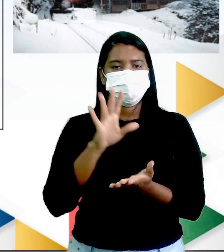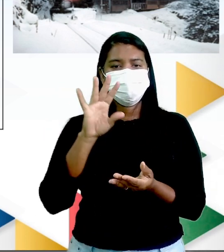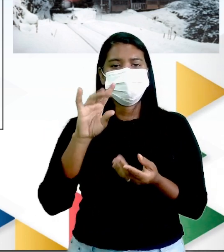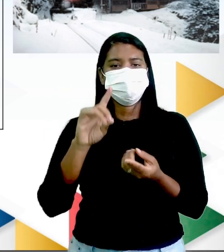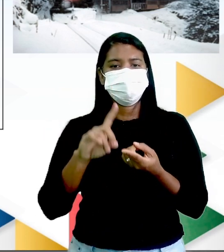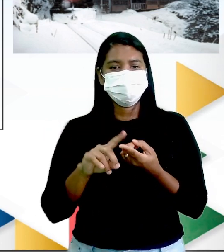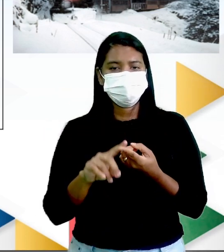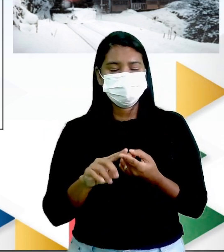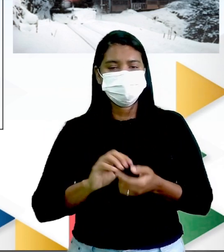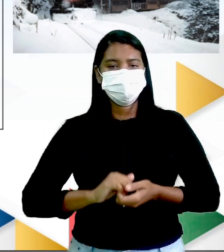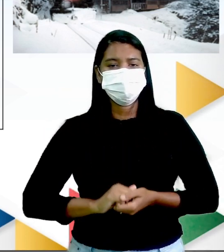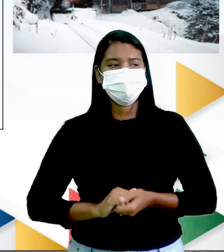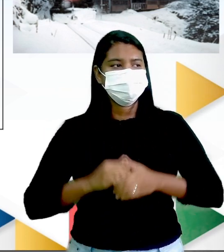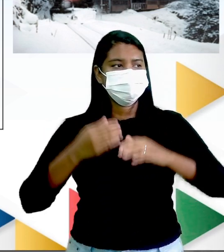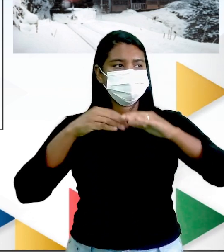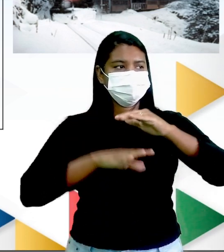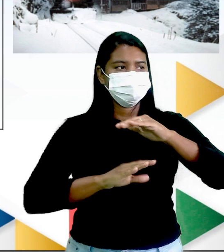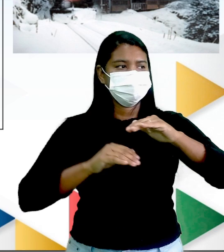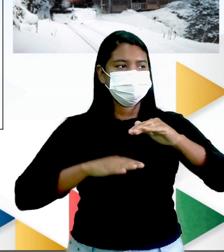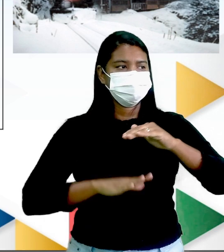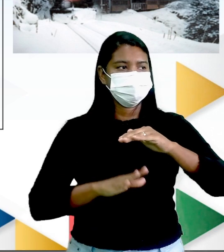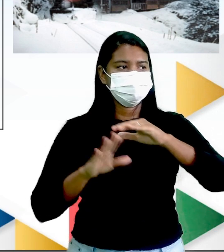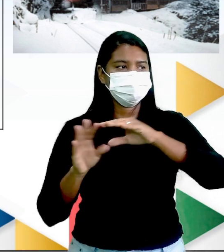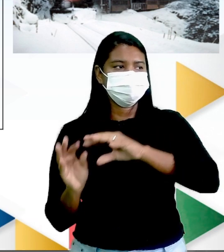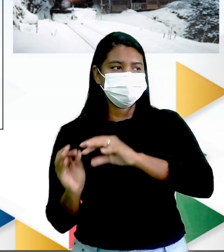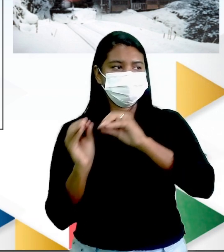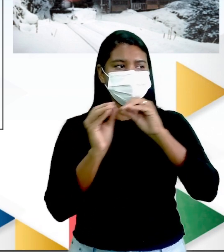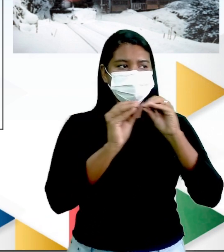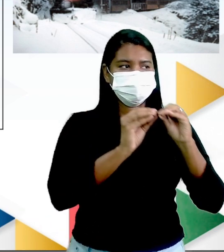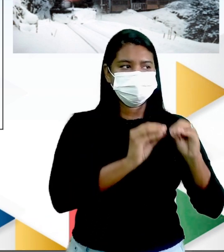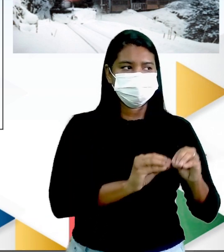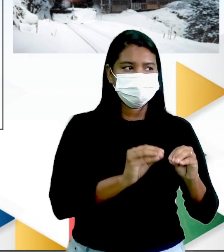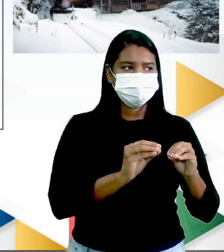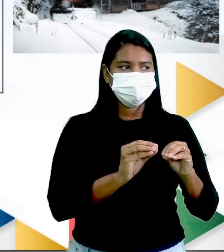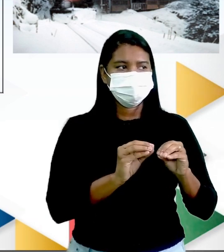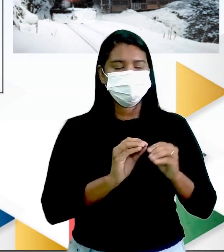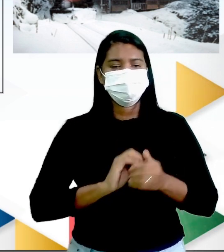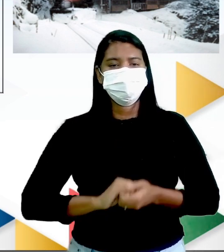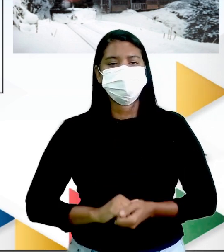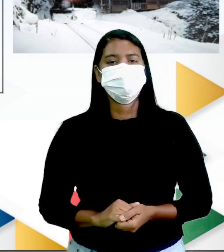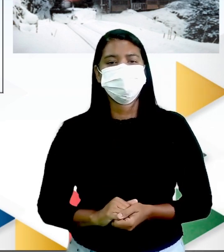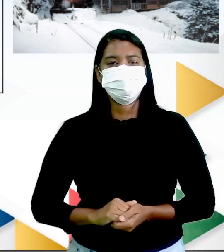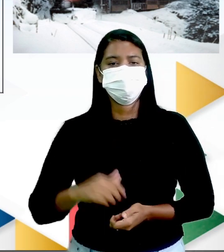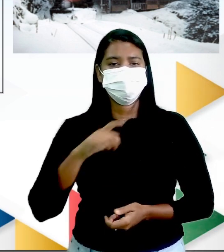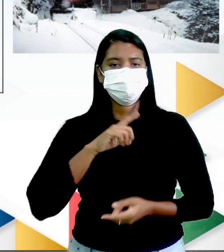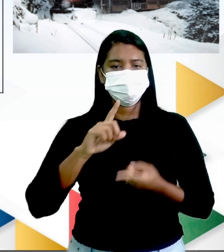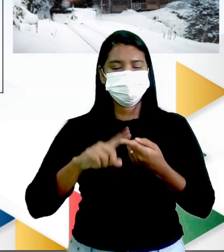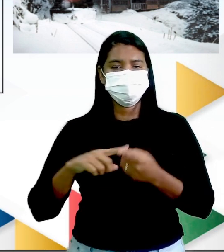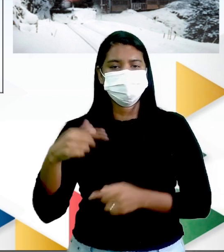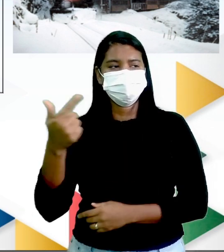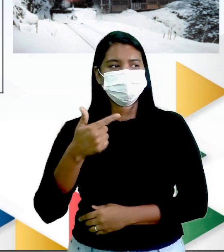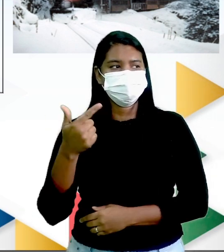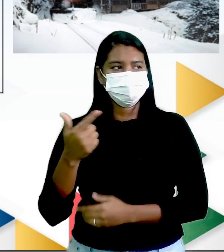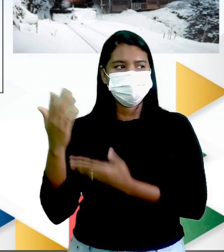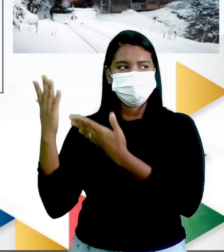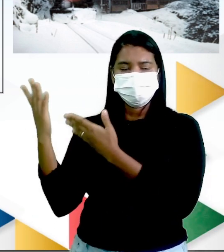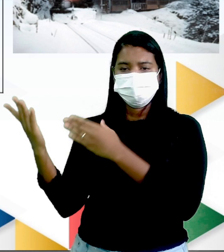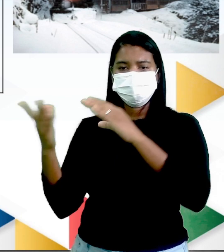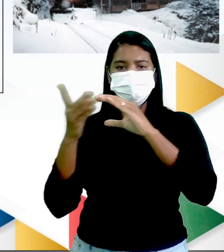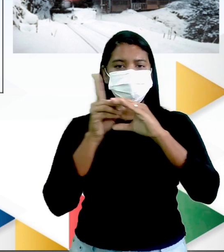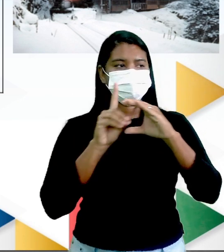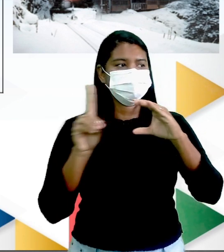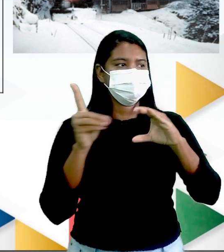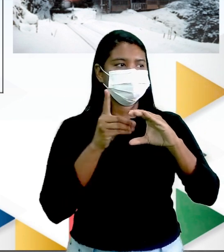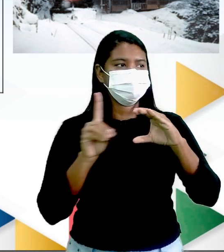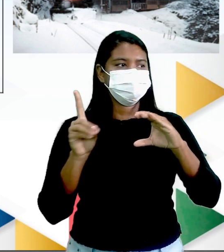é apenas armazenada ou transferida para o meio. Temos aqui na segunda lei da termodinâmica,